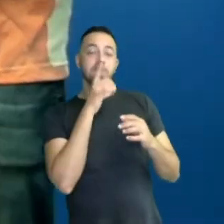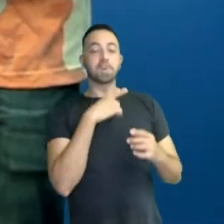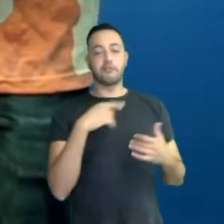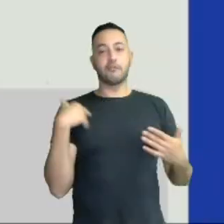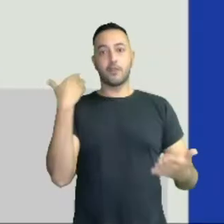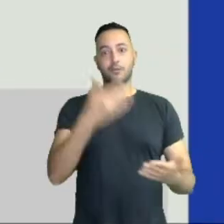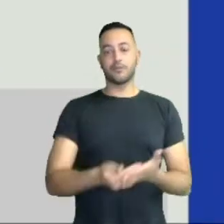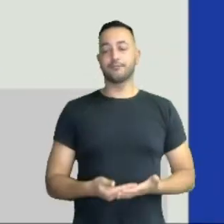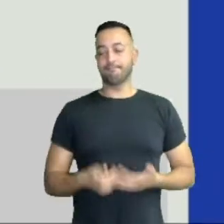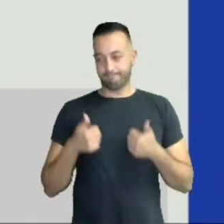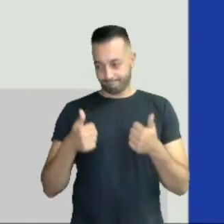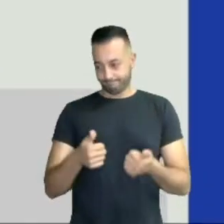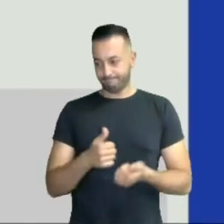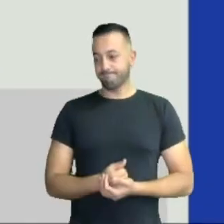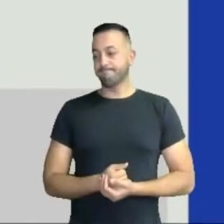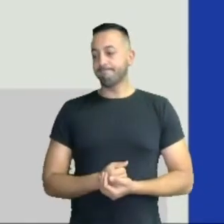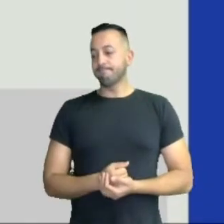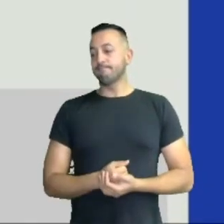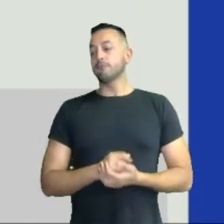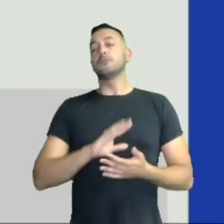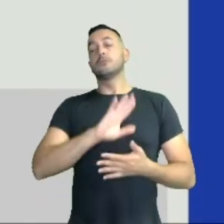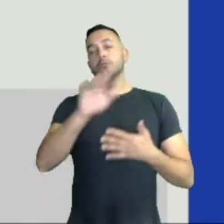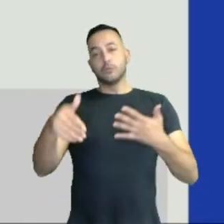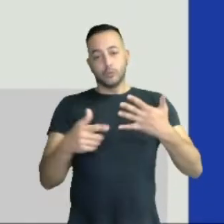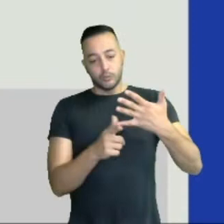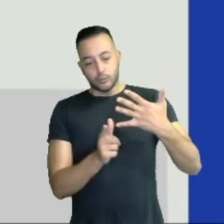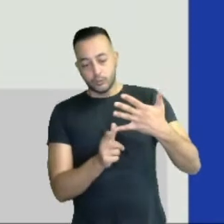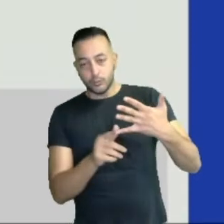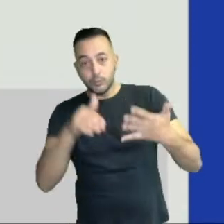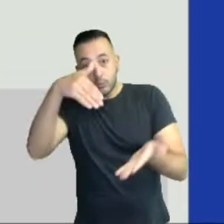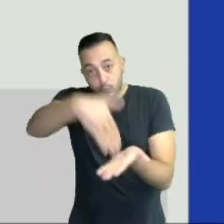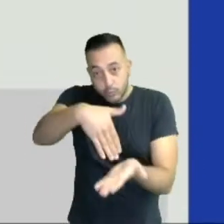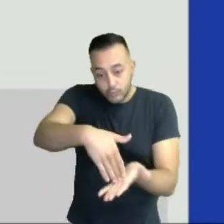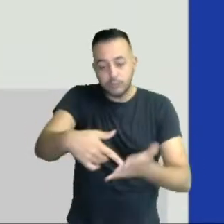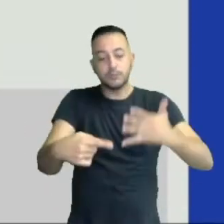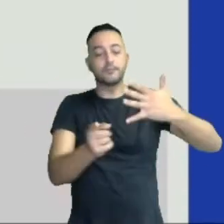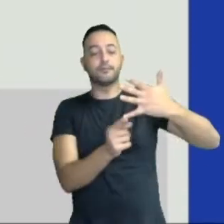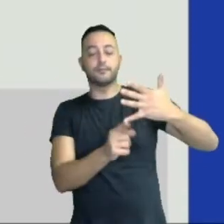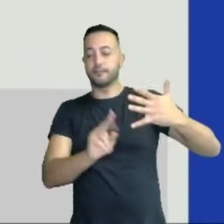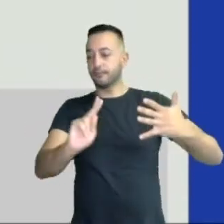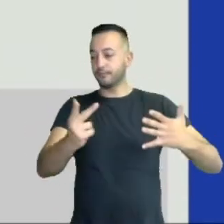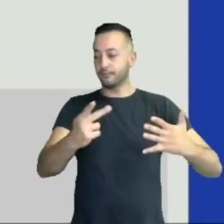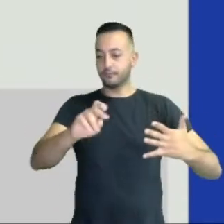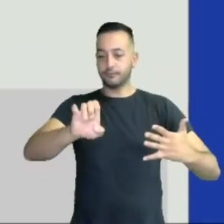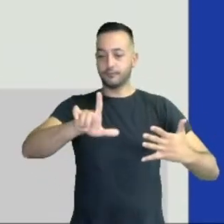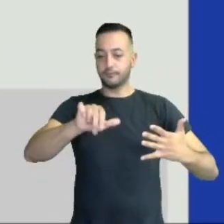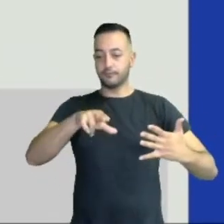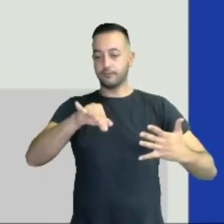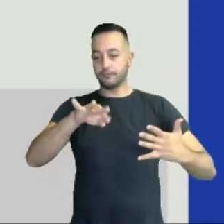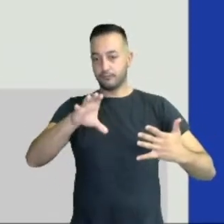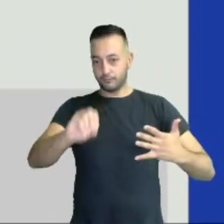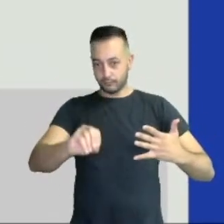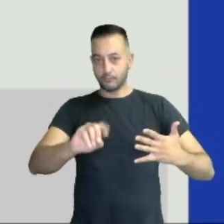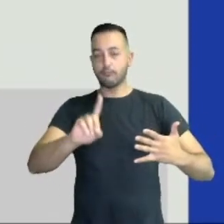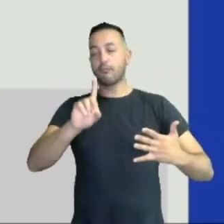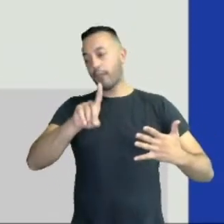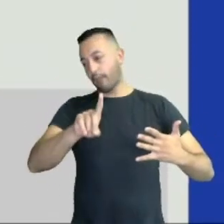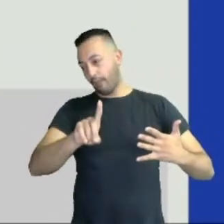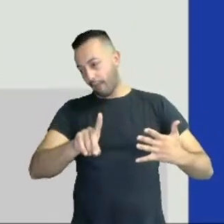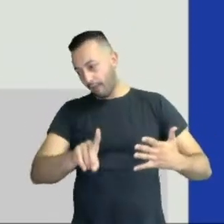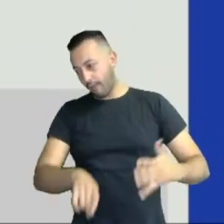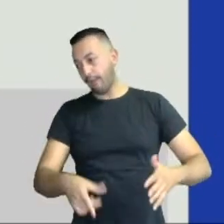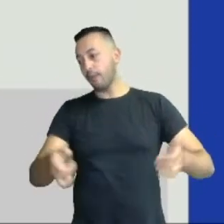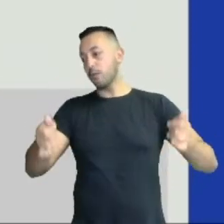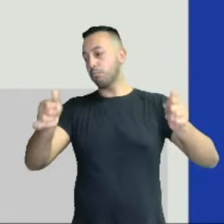verdade? Mas vamos lá. Depois e por último, o período helenístico, que é quando ocorre a decadência